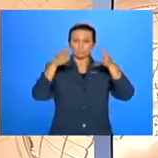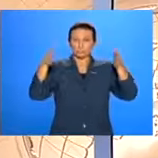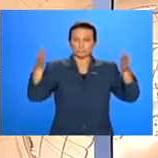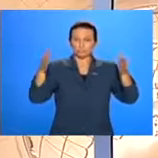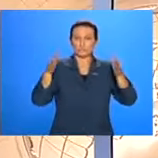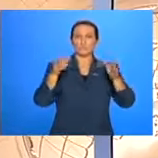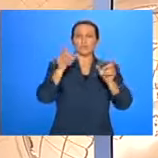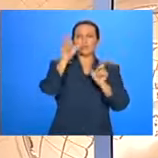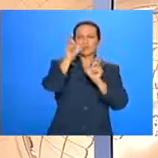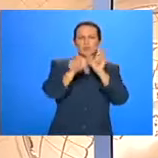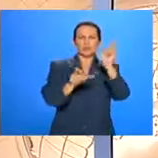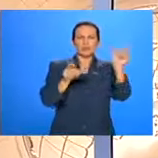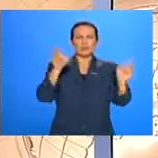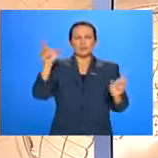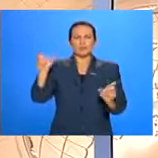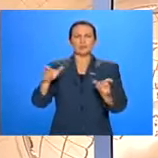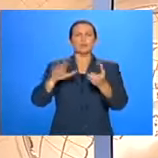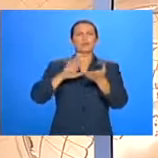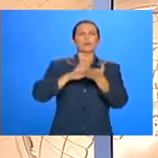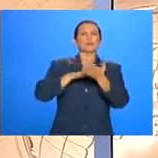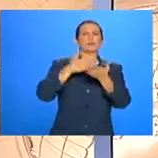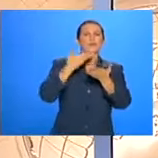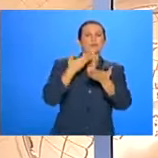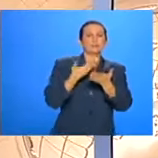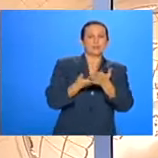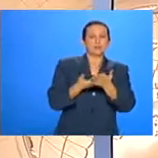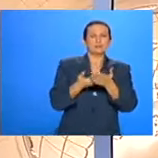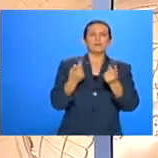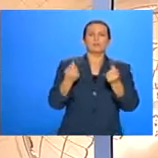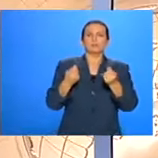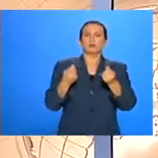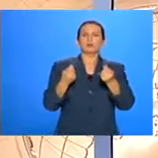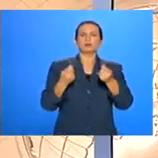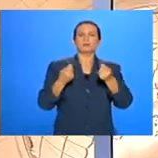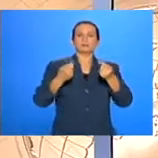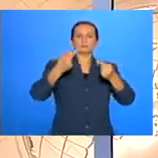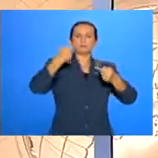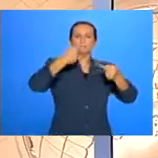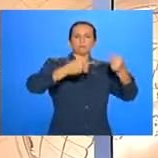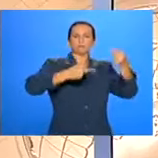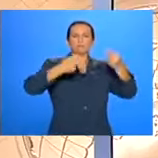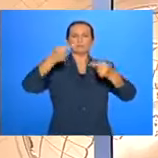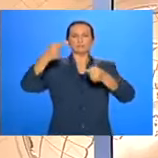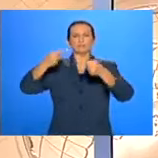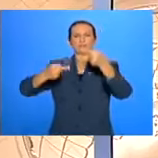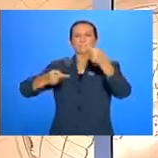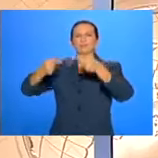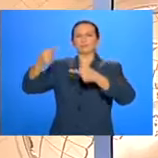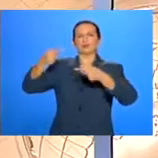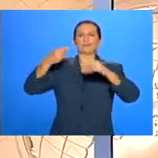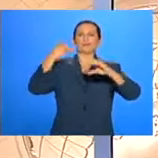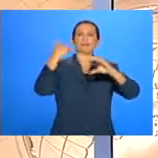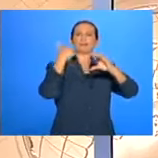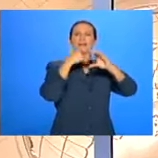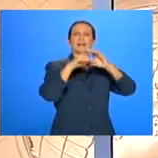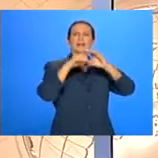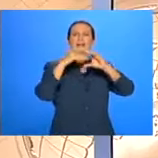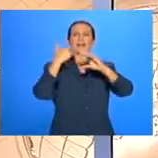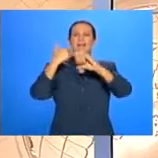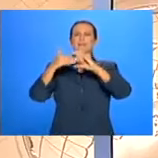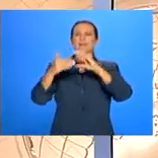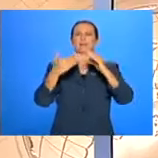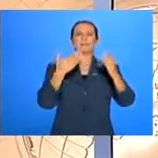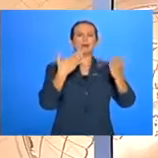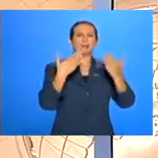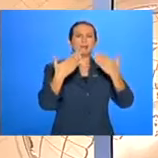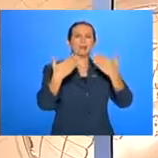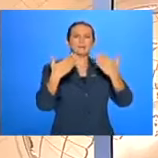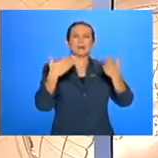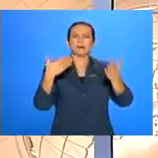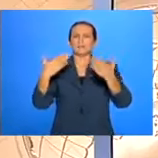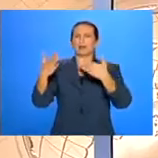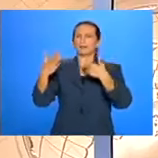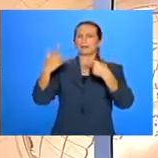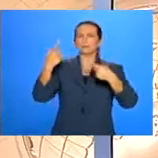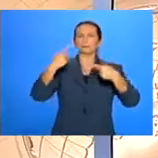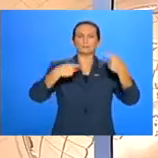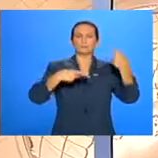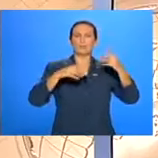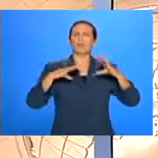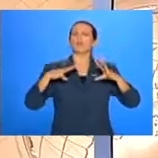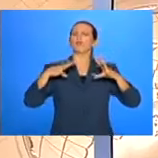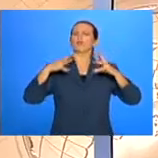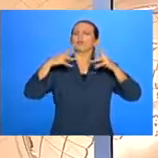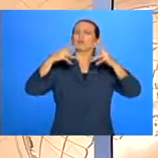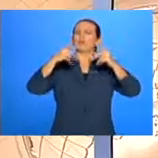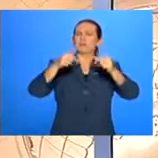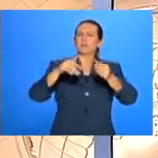intérpretes através de uma lista de discussão via e-mail. Essa lista é aberta para todos os intérpretes